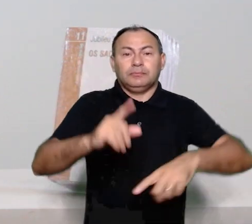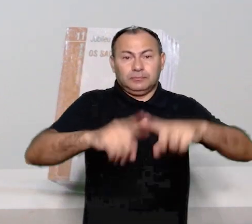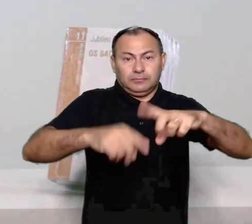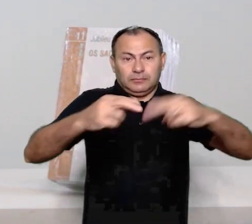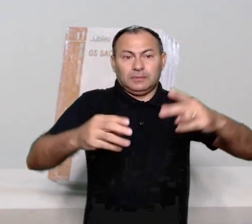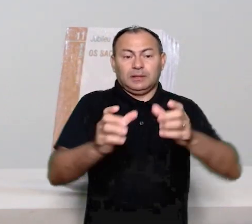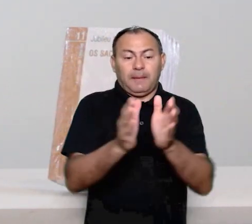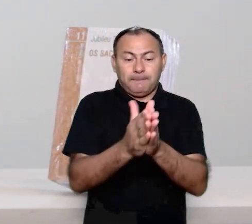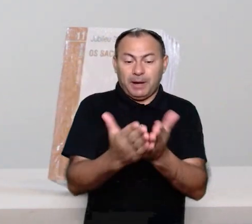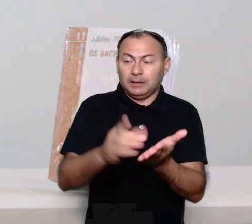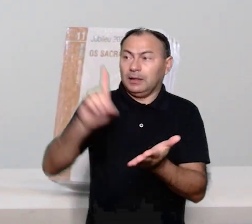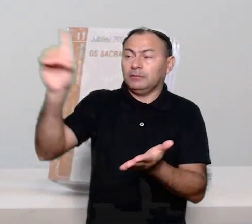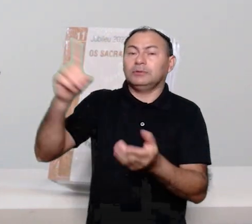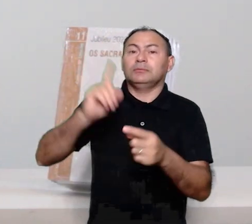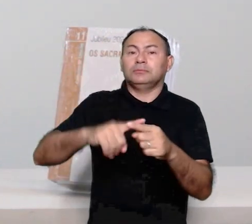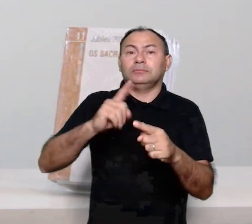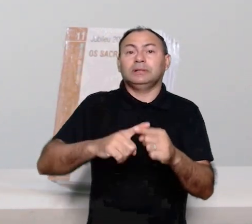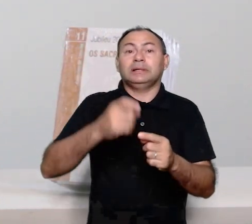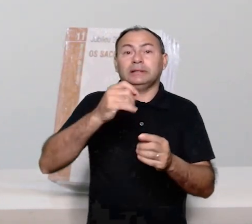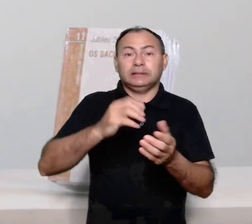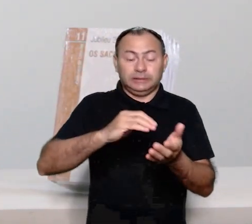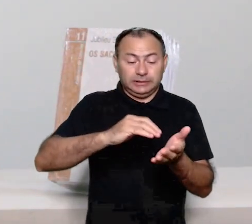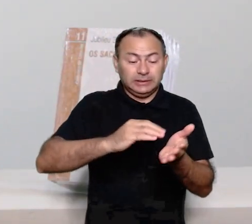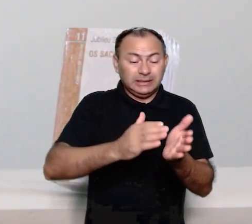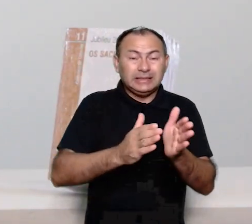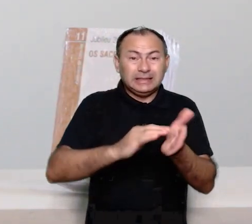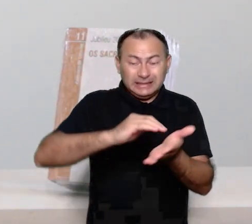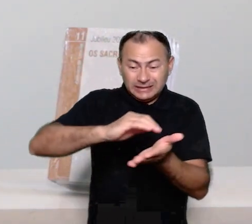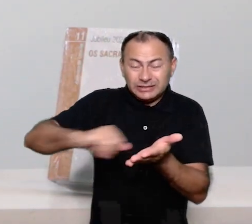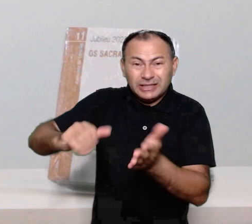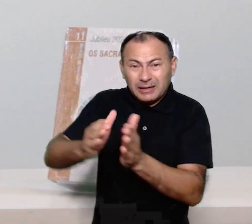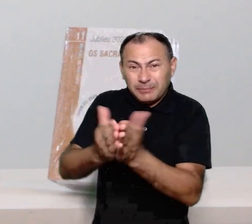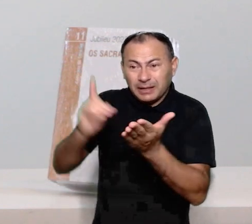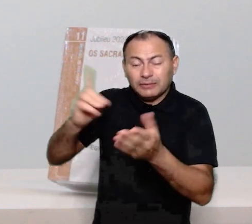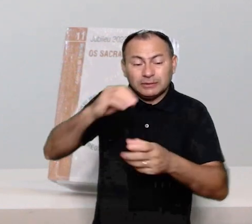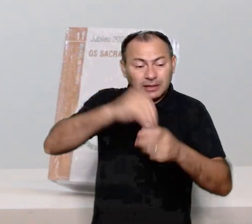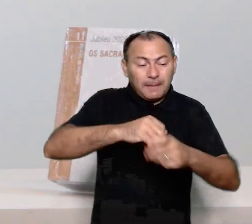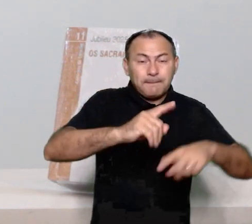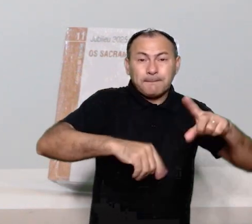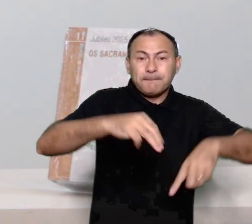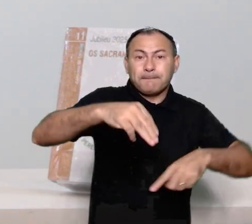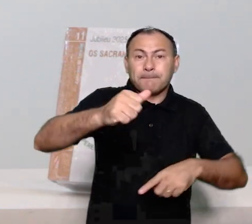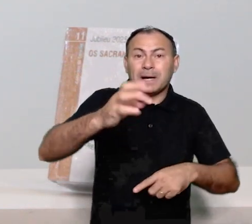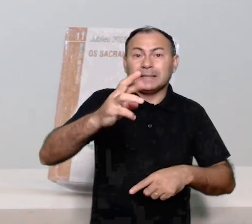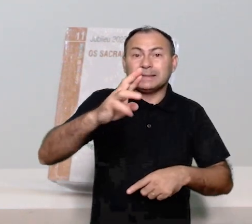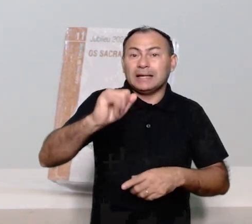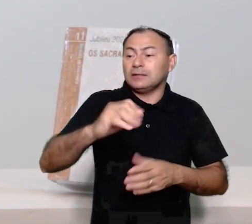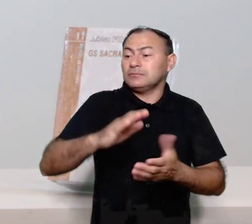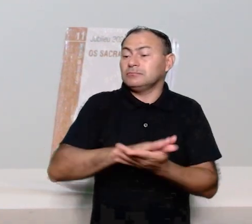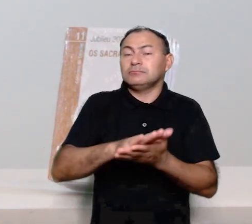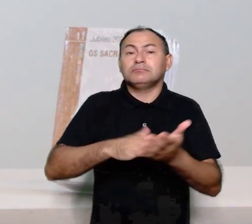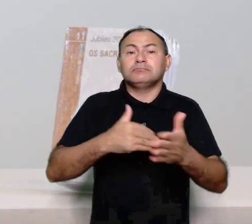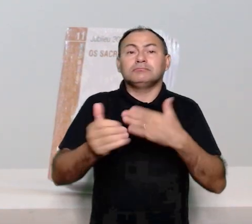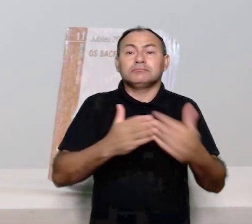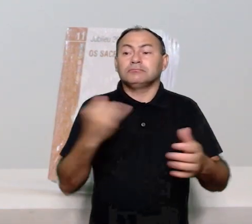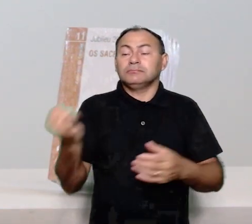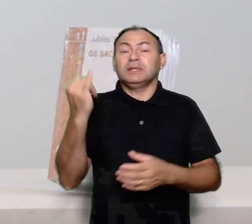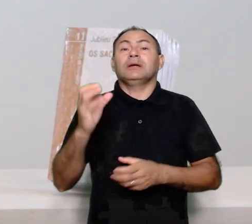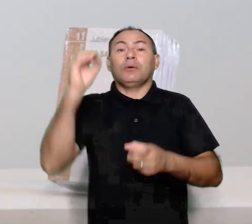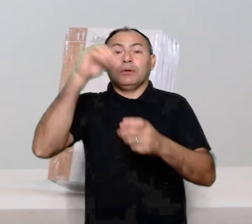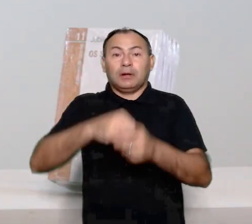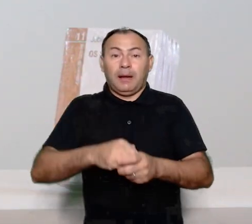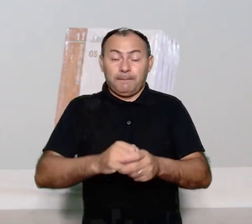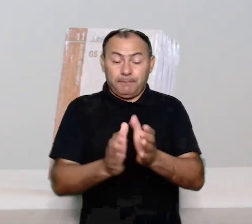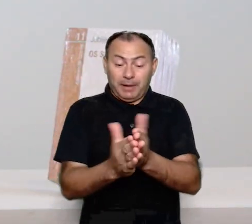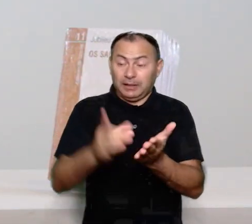o elemento da palavra, porque se tira a palavra da matéria, ela nada significa. E se coloca